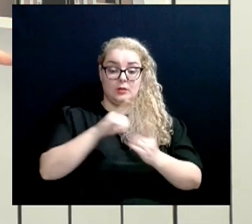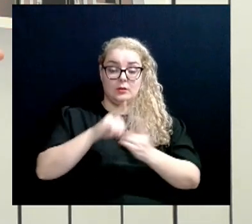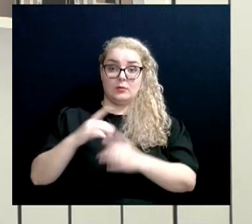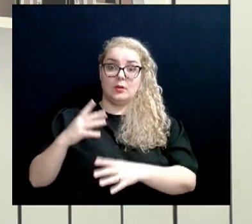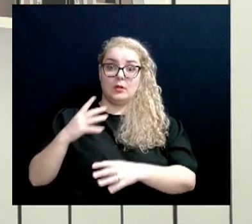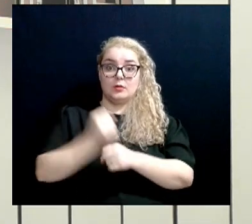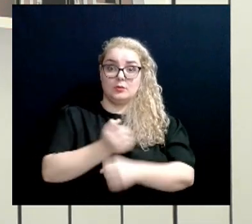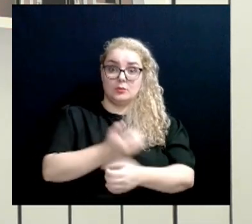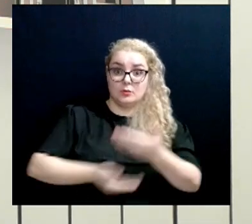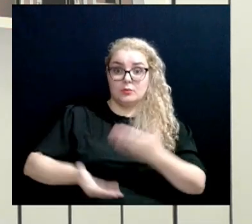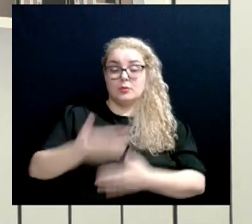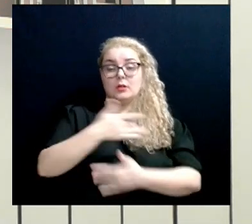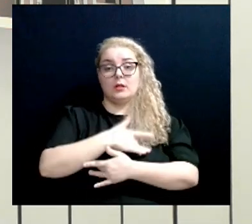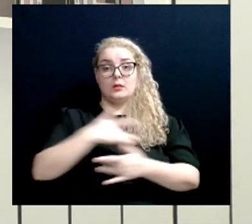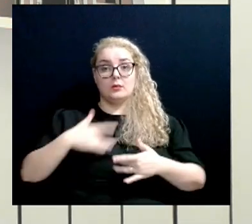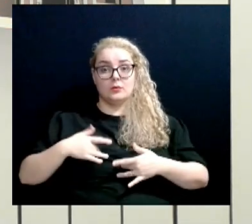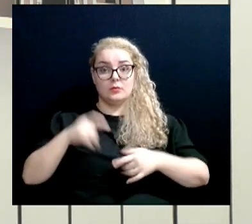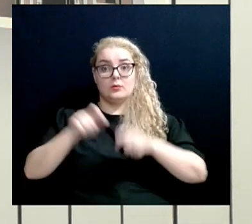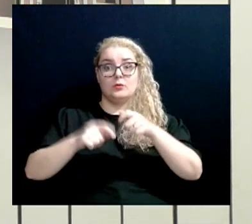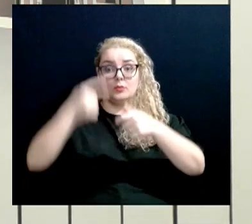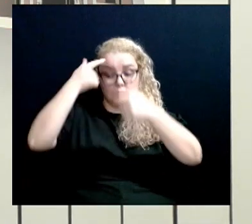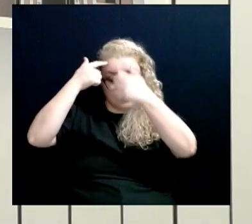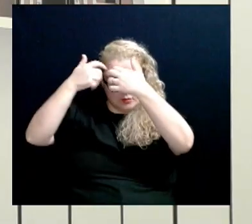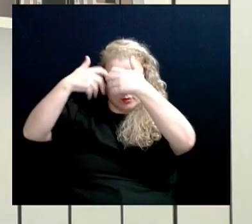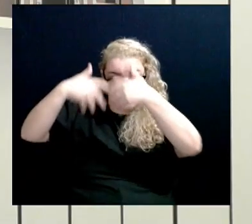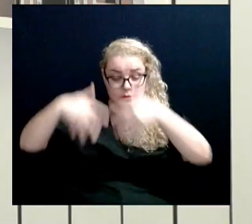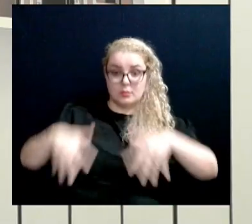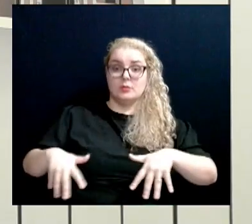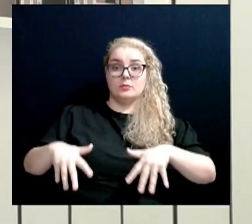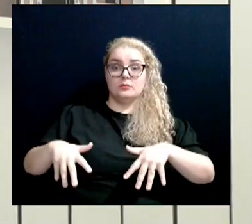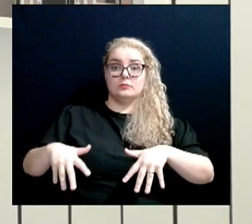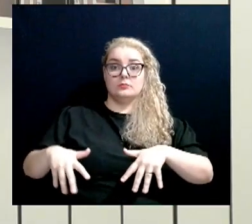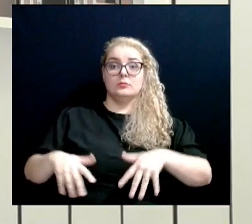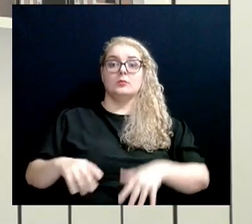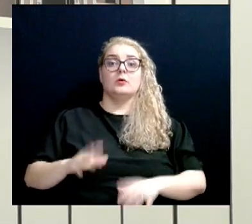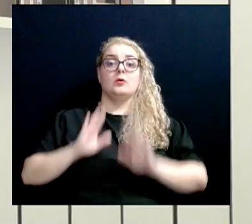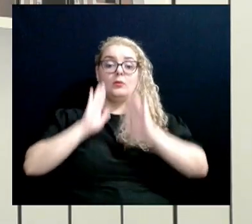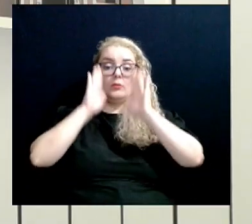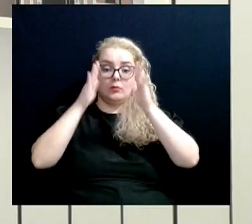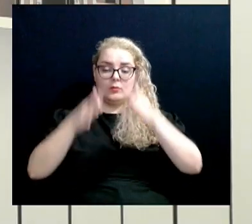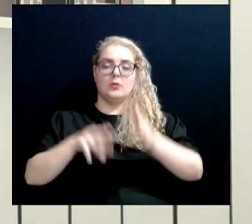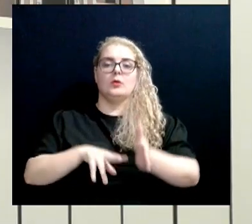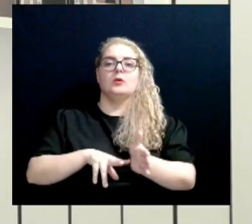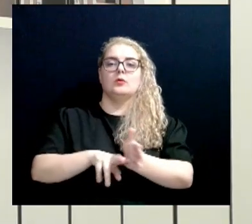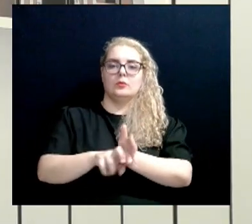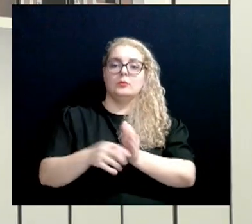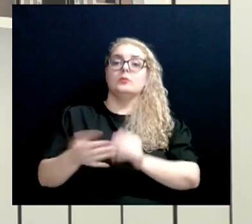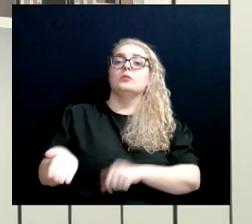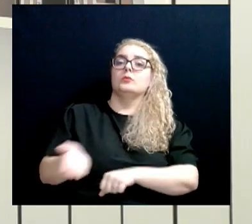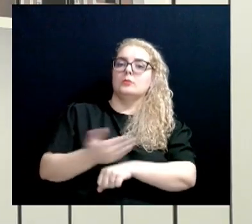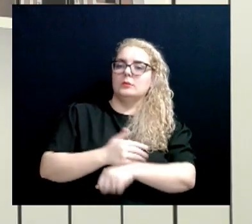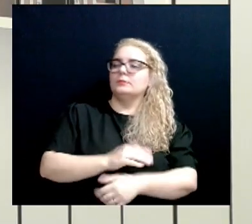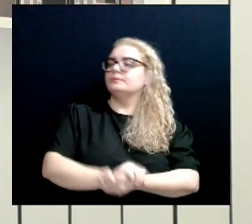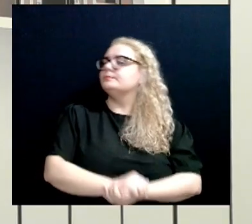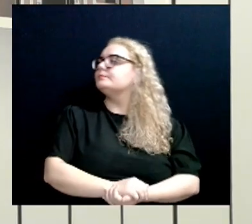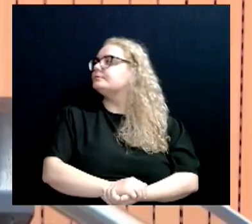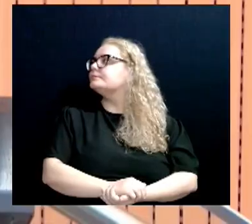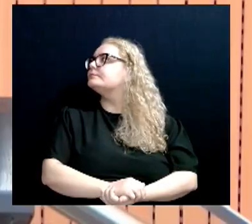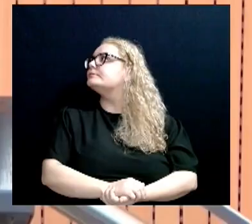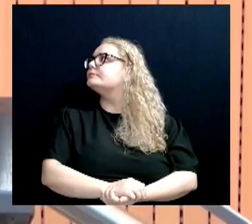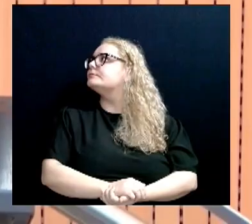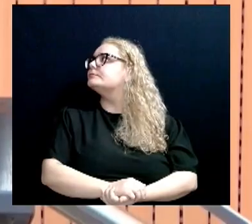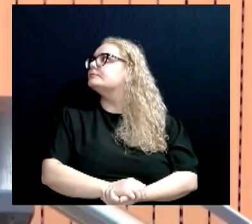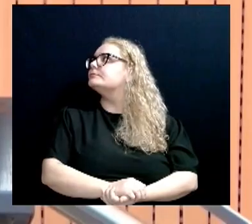integral à saúde da pessoa neurodivergente, com ênfase no diagnóstico precoce.